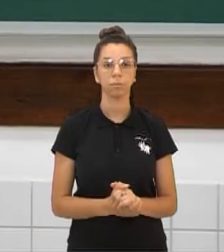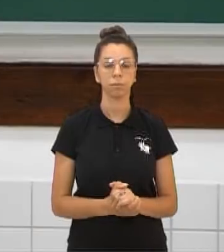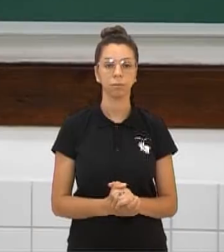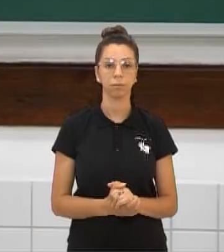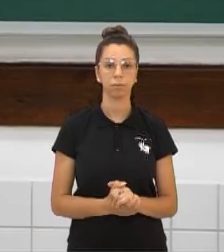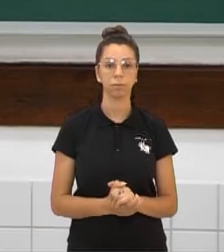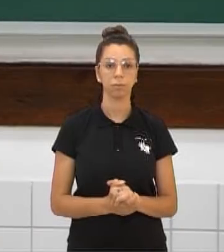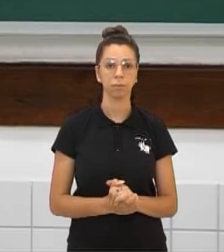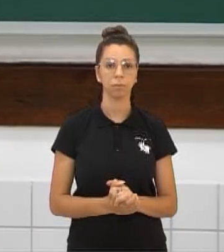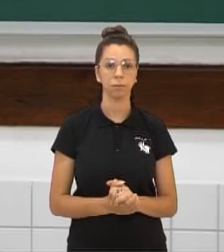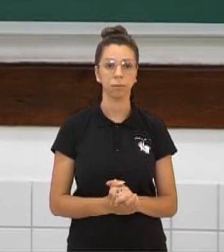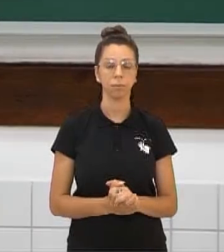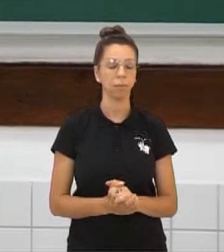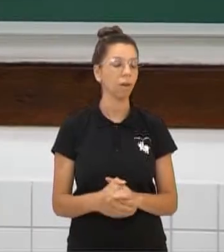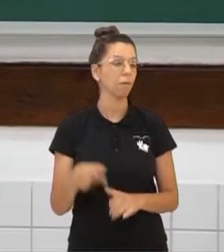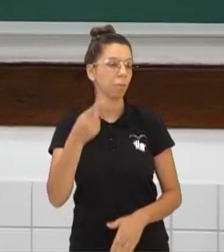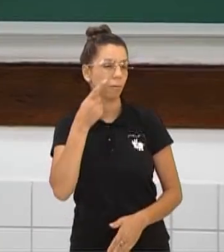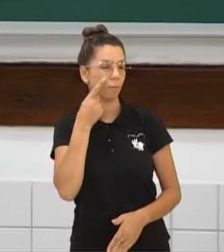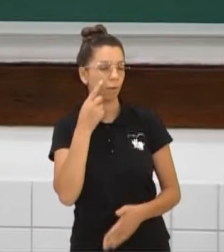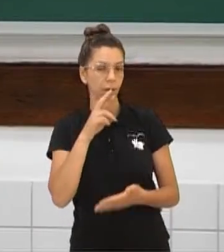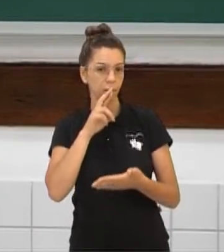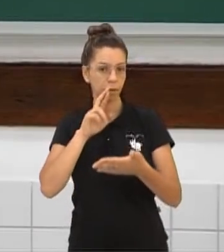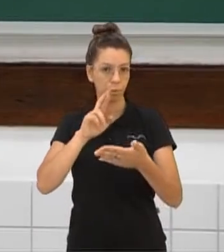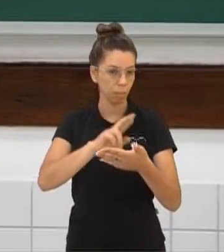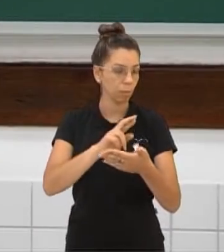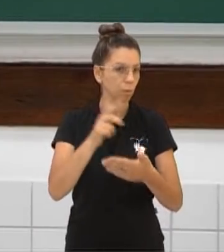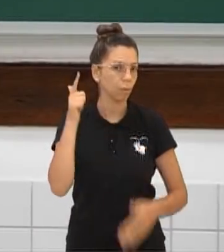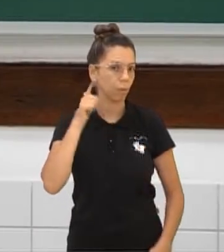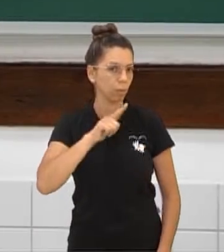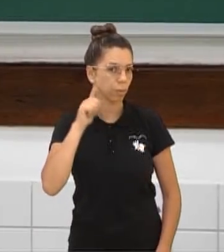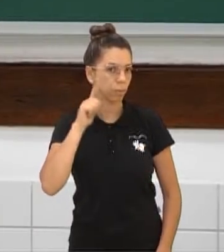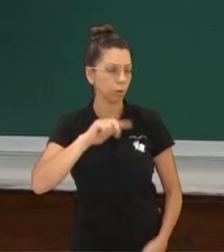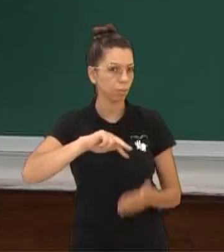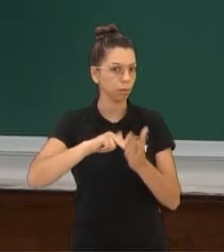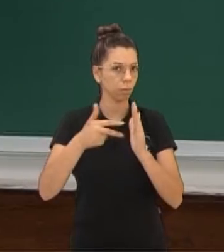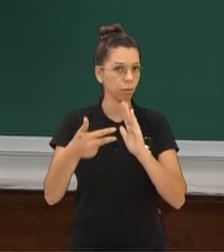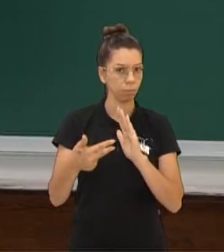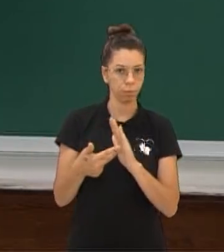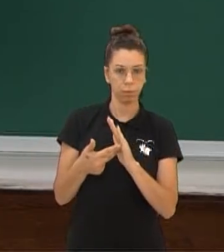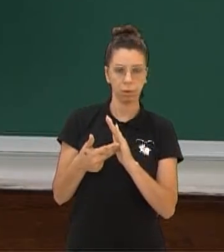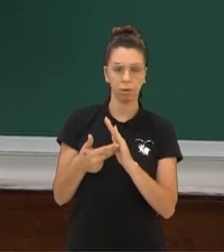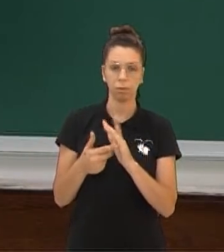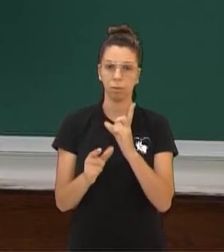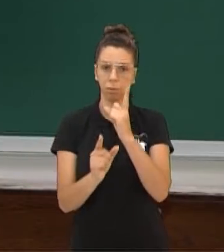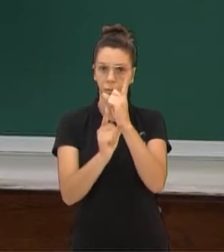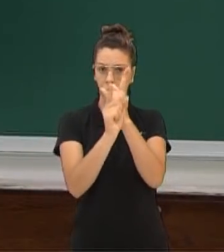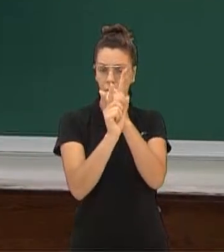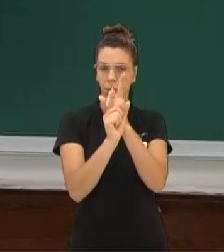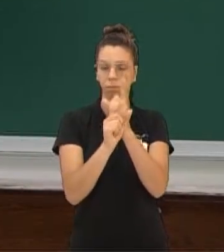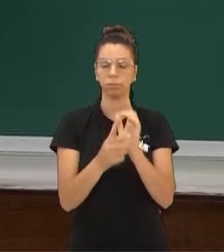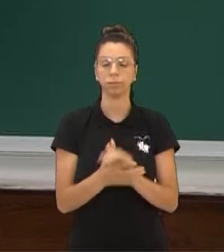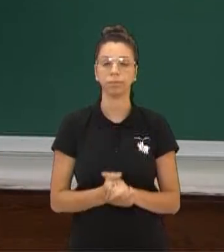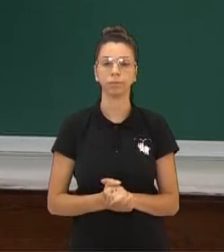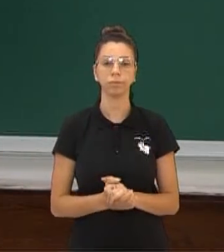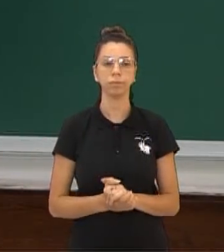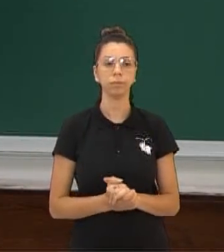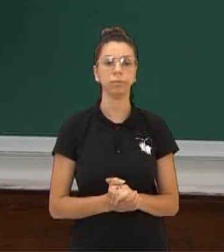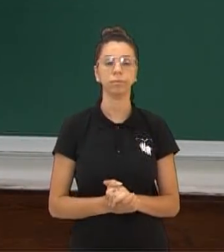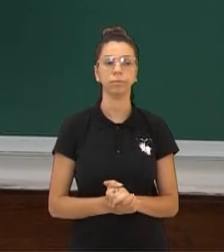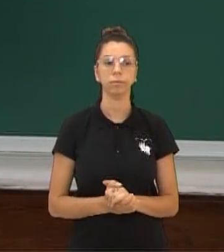Vamos conferir a resposta, então? Conseguiram chegar a uma conclusão do significado dessas palavras? Vamos lá, então, ó.